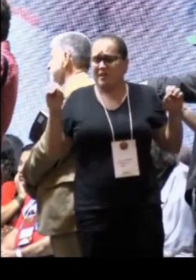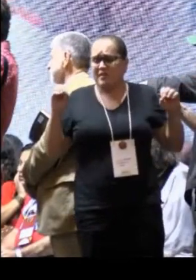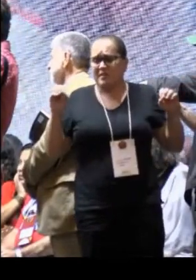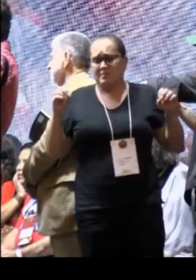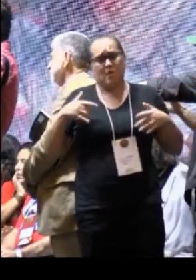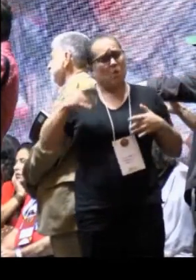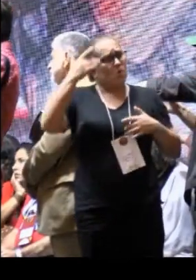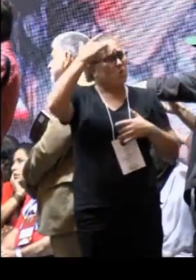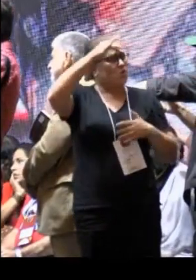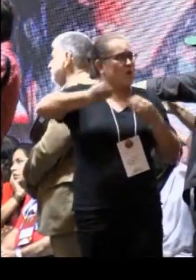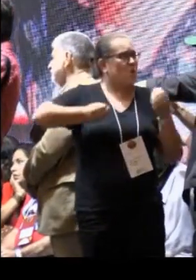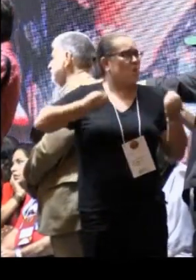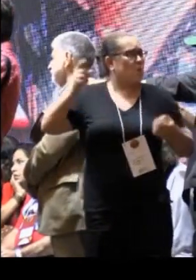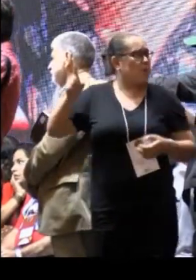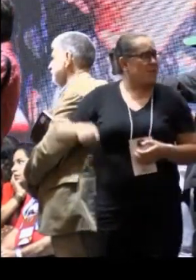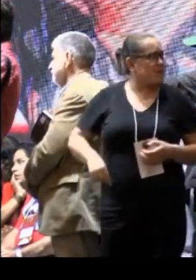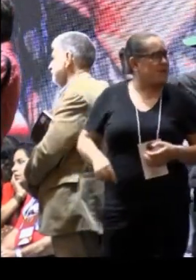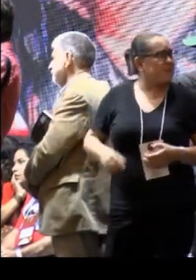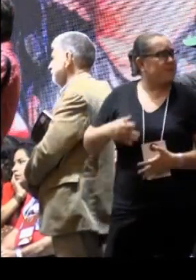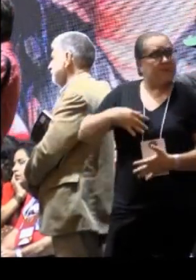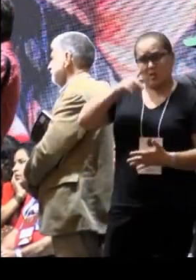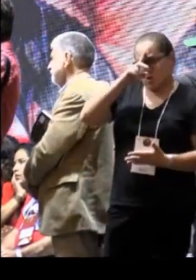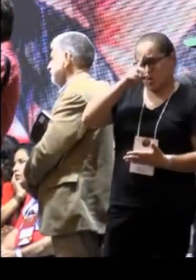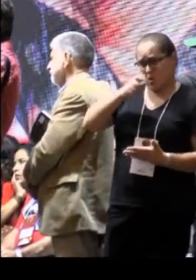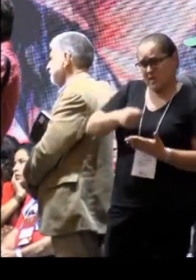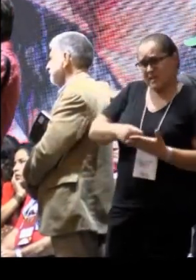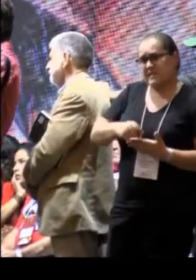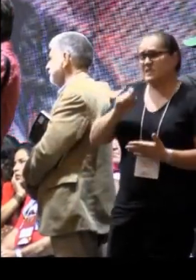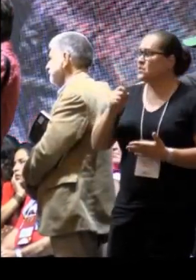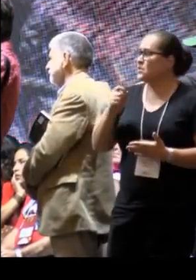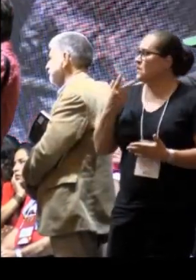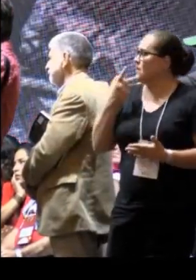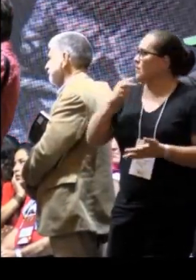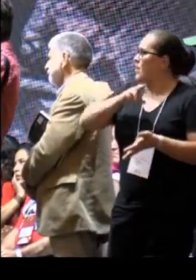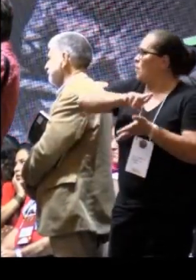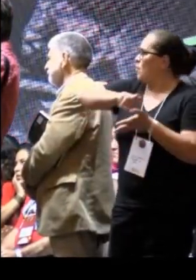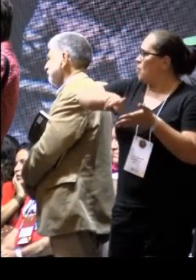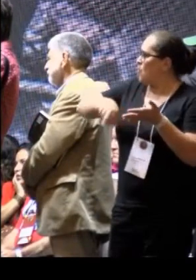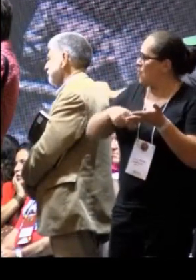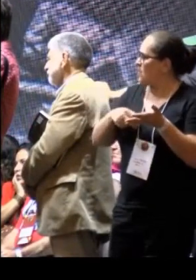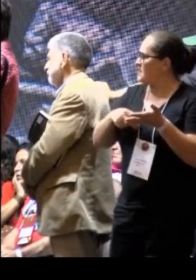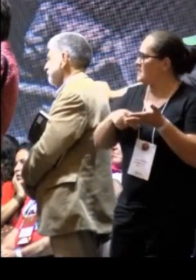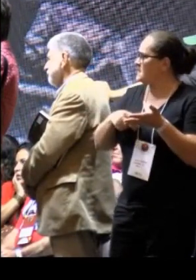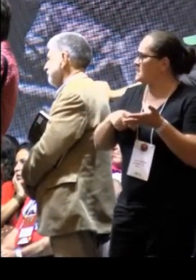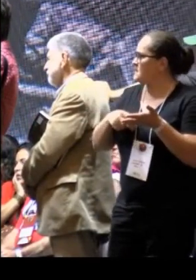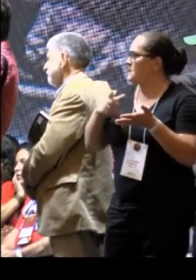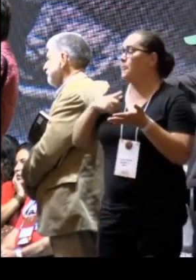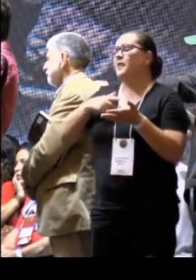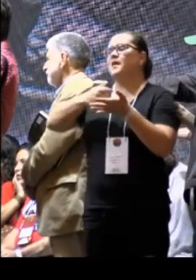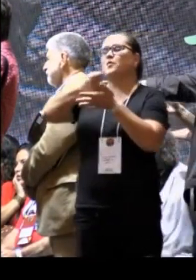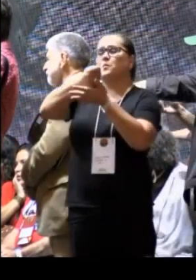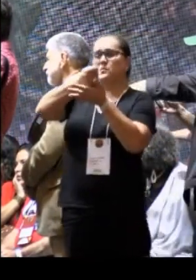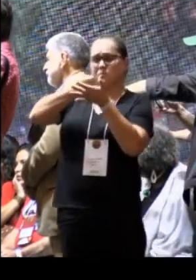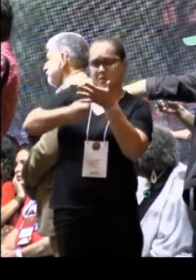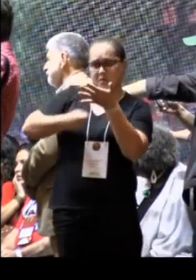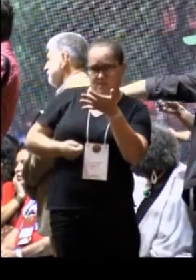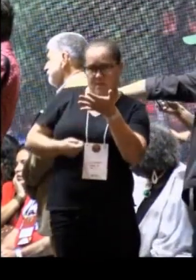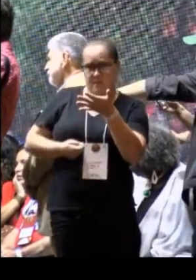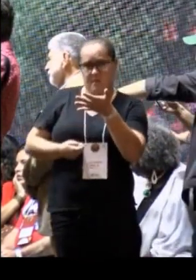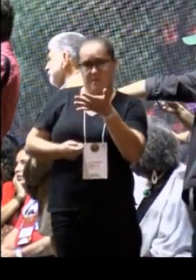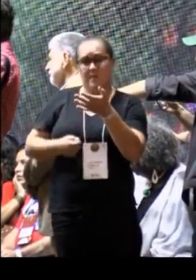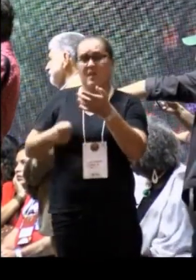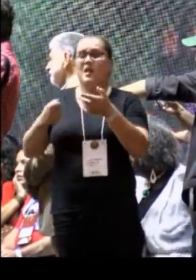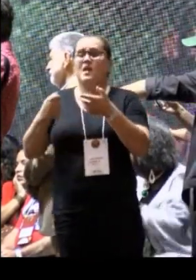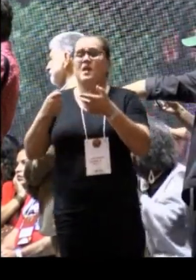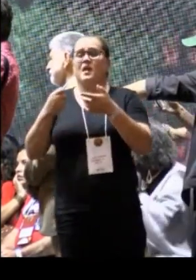como é que saía. Então eu resolvi falar algumas coisas aqui, resolvi fazer por escrito para ver se a gente